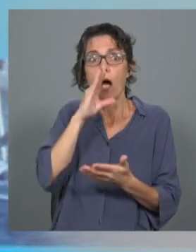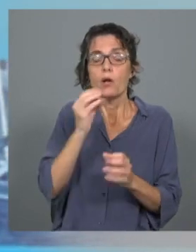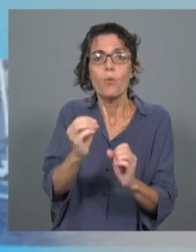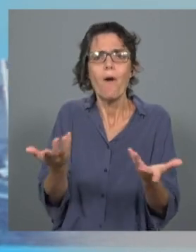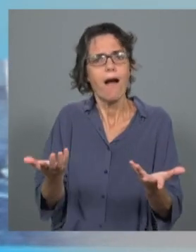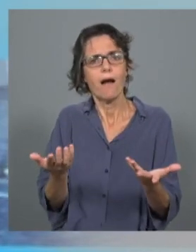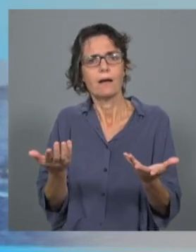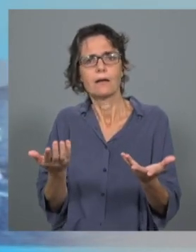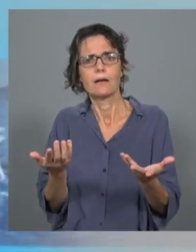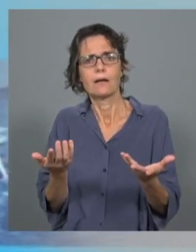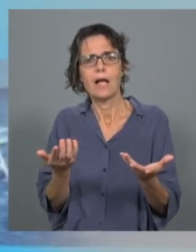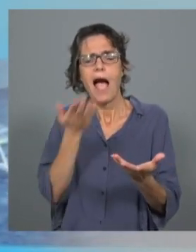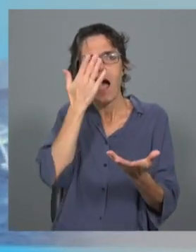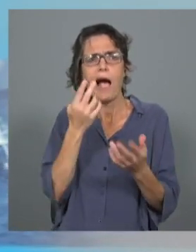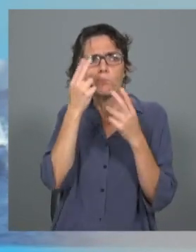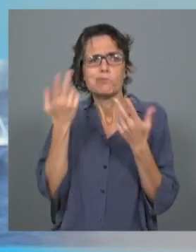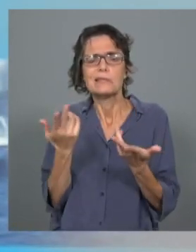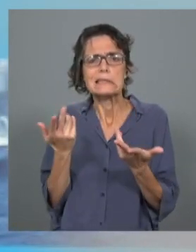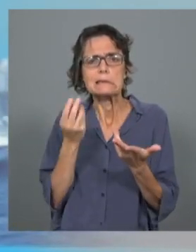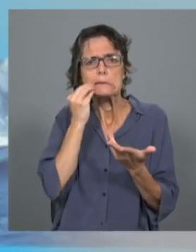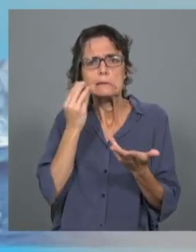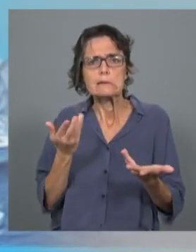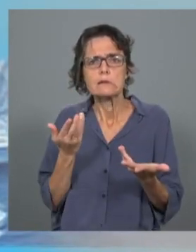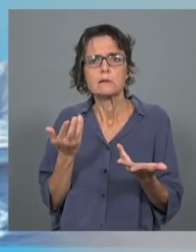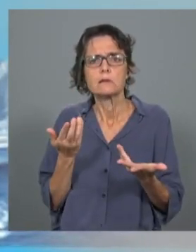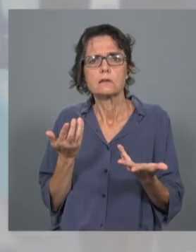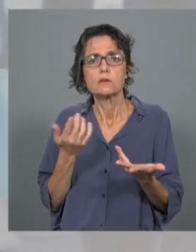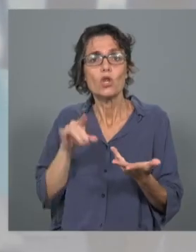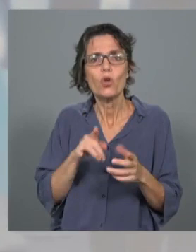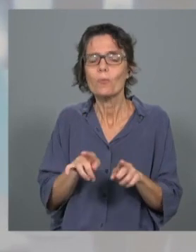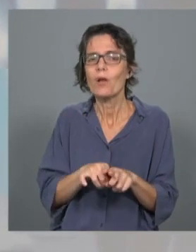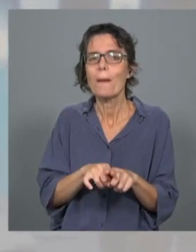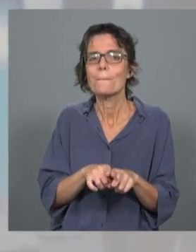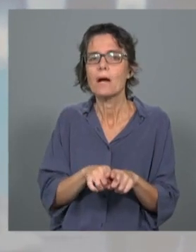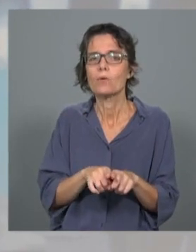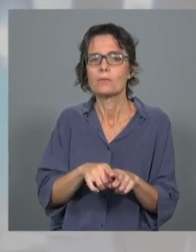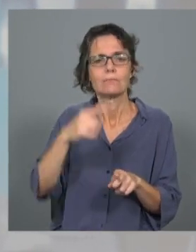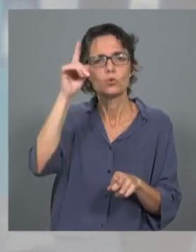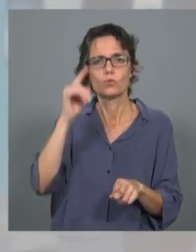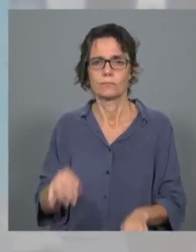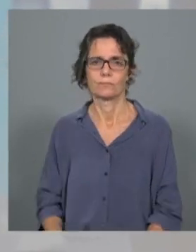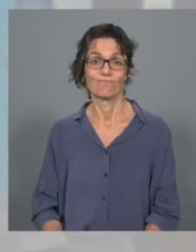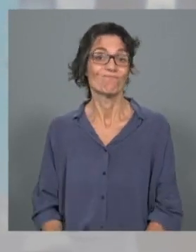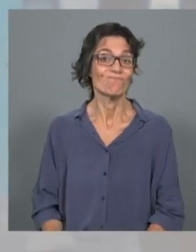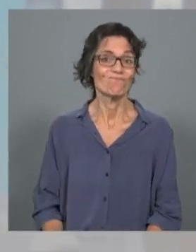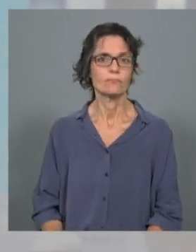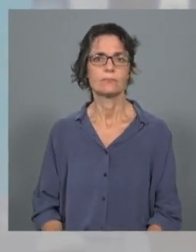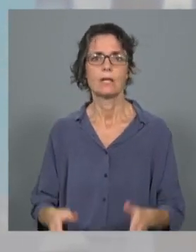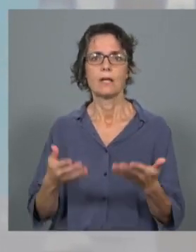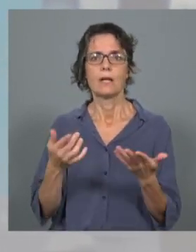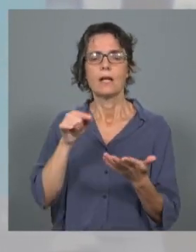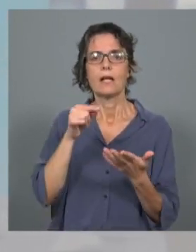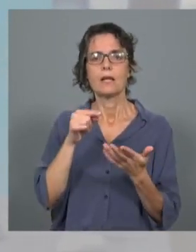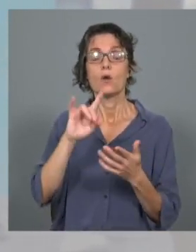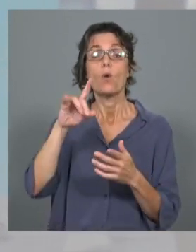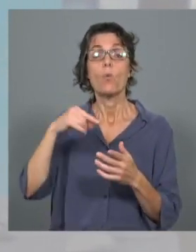a realidade das coisas, a realidade da vida. E com isso não somos fraternos, não sabemos ser irmãos. Não somos fraternos. E mesmo quando utilizamos, isto é que é o drama maior ainda,